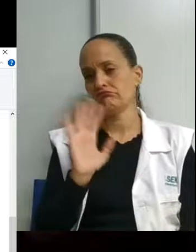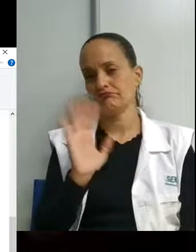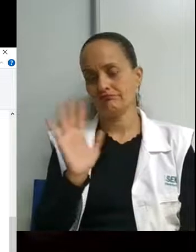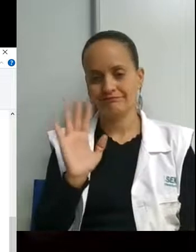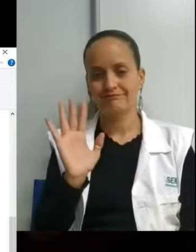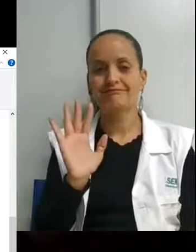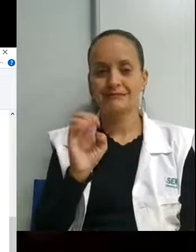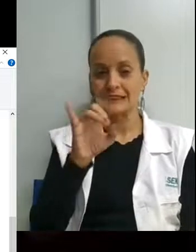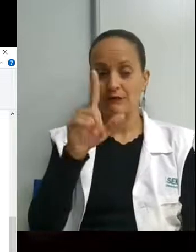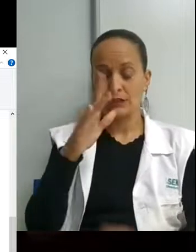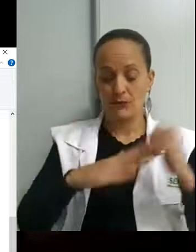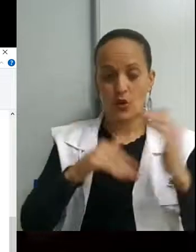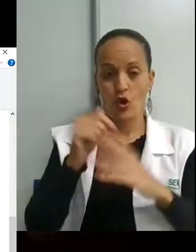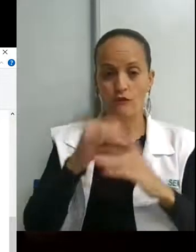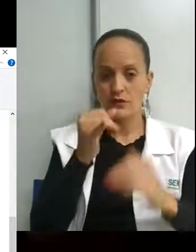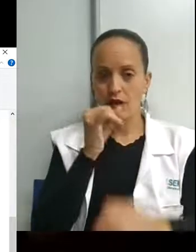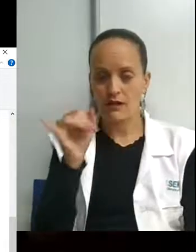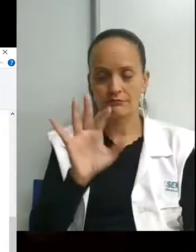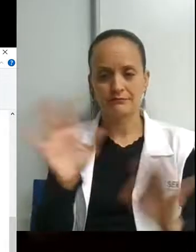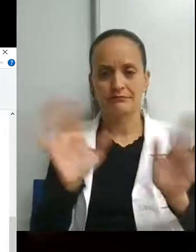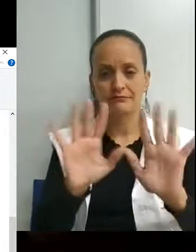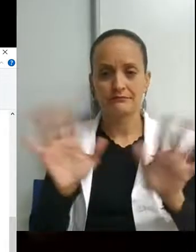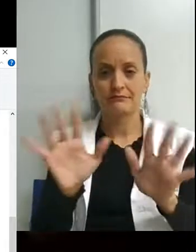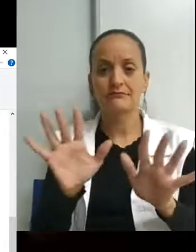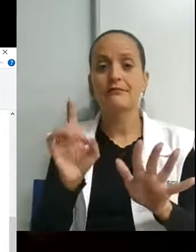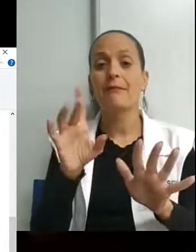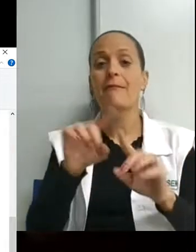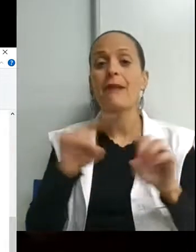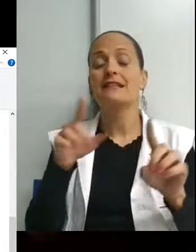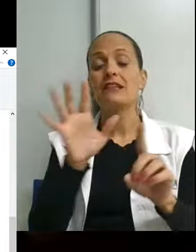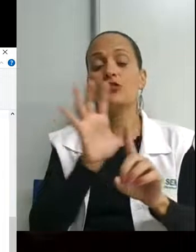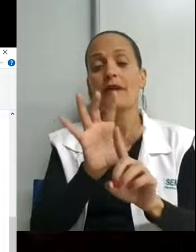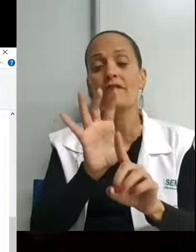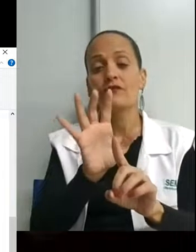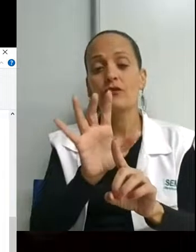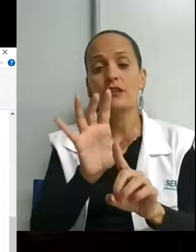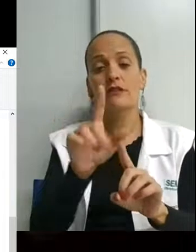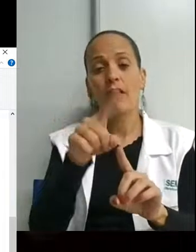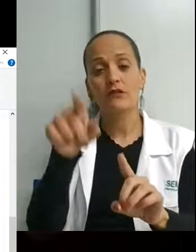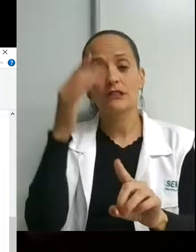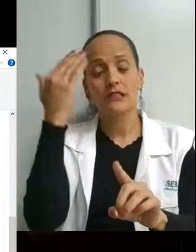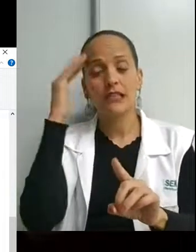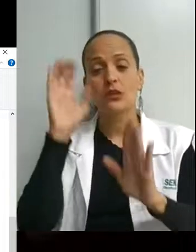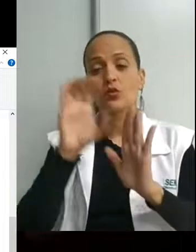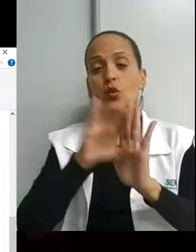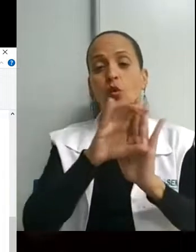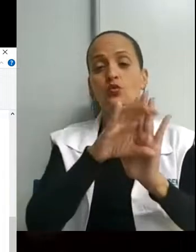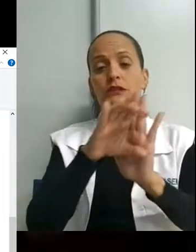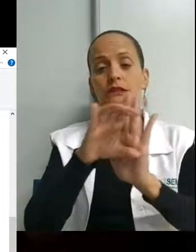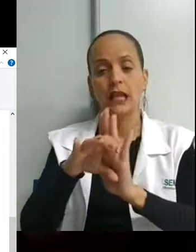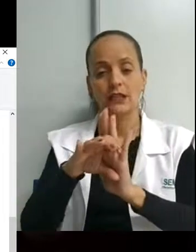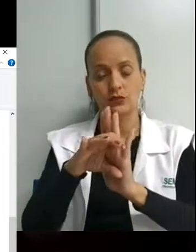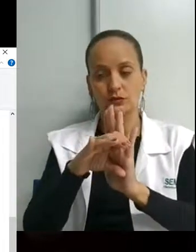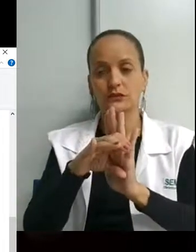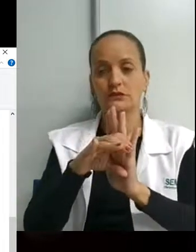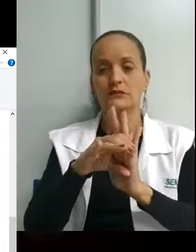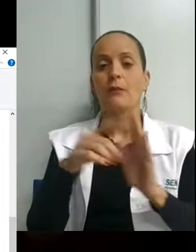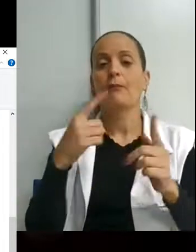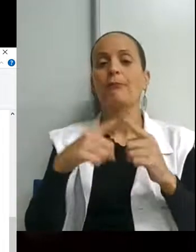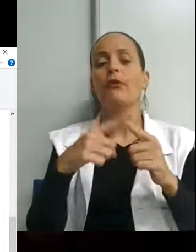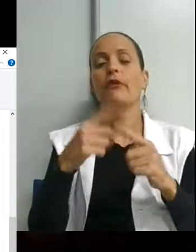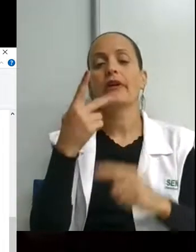rede, certo? Isso aqui é justamente para a gente poder forçar a questão dos conceitos com vocês. Porque aqui a gente, por exemplo, falou de quê?